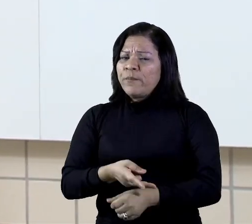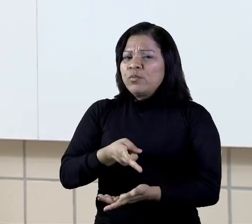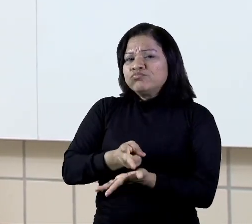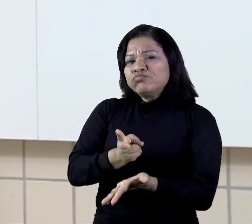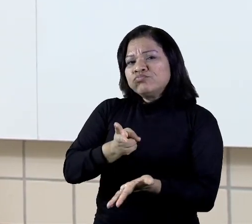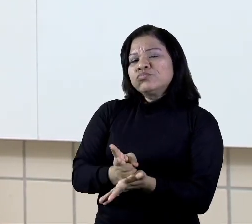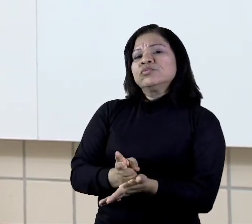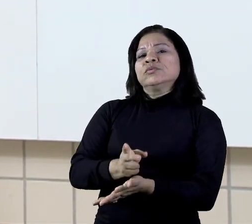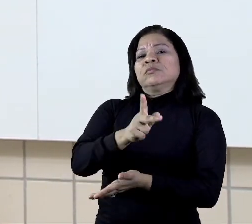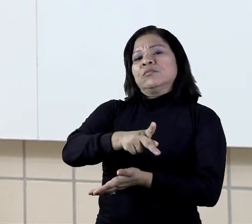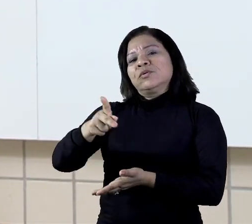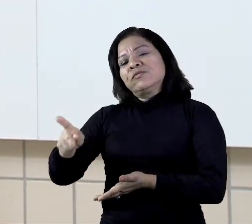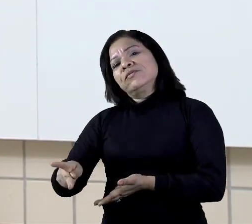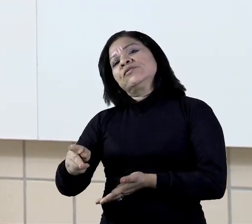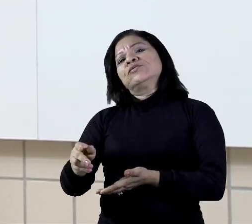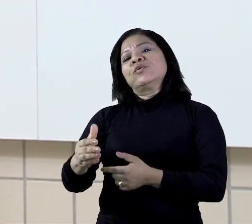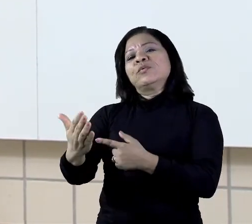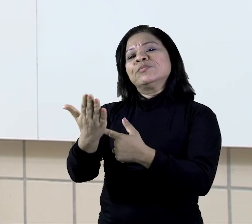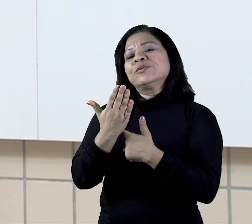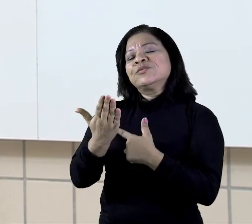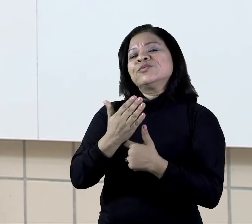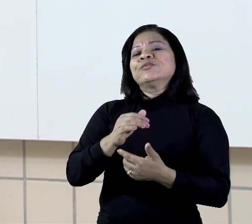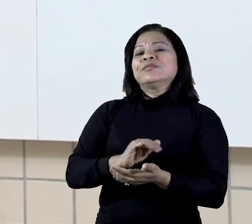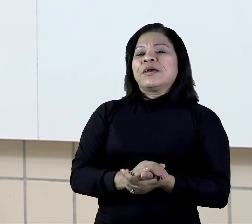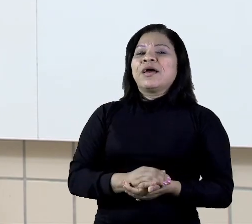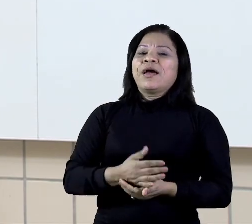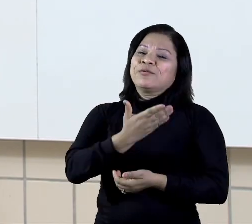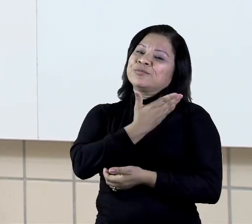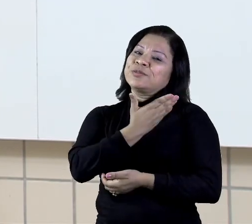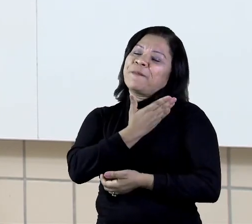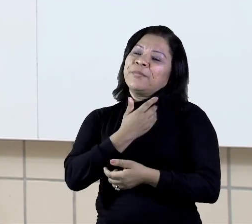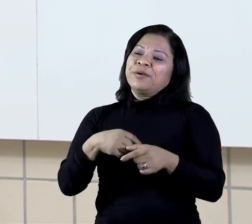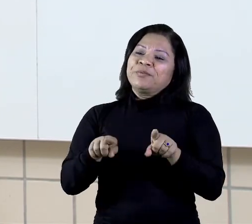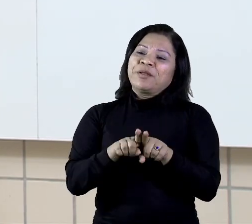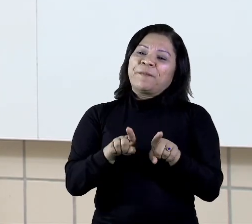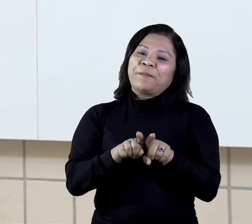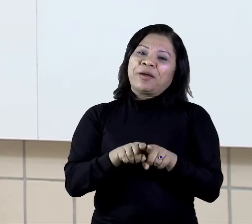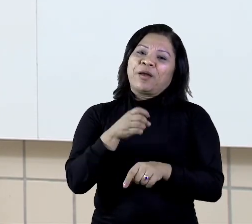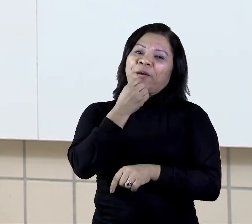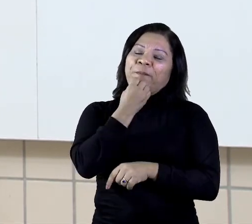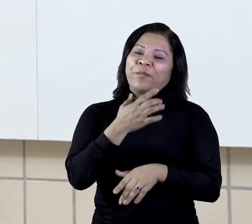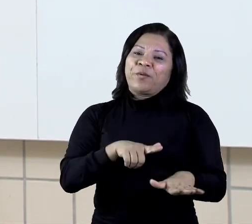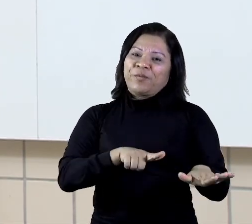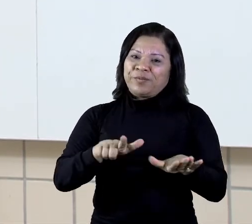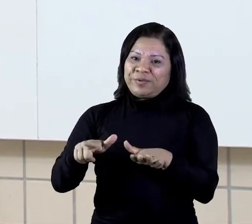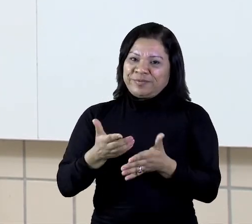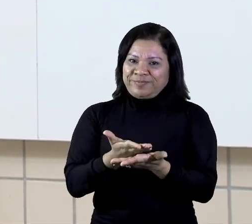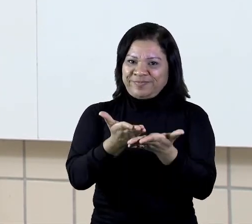WhatsApp ou dos colegas, tá bom? Boa semana para vocês.